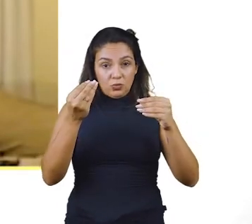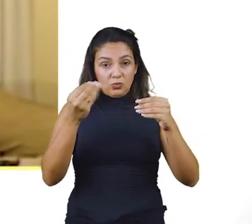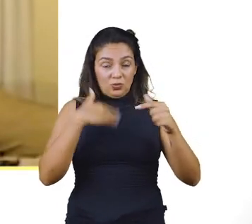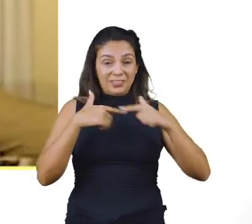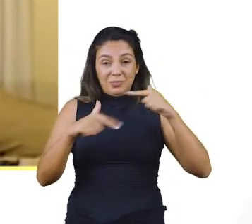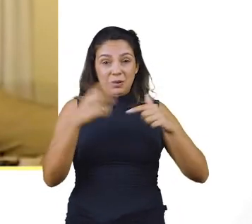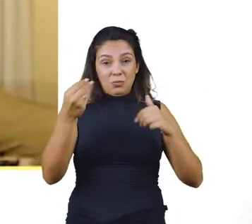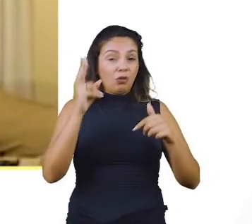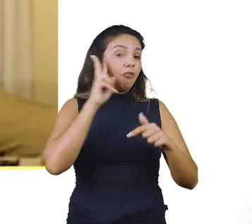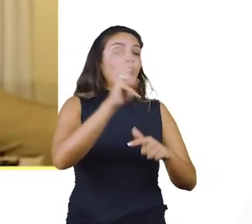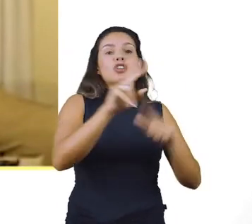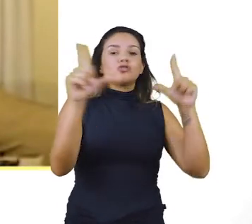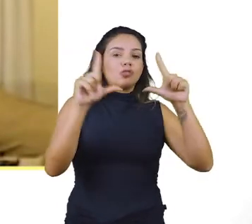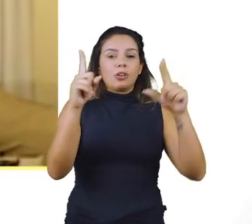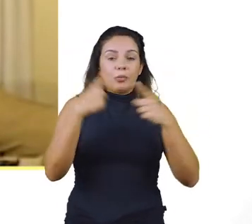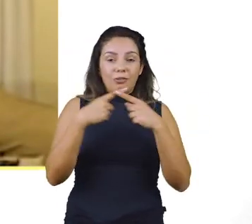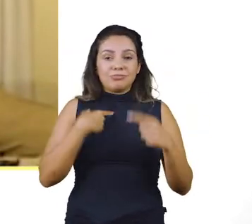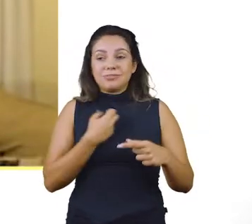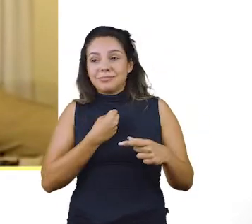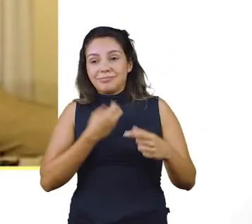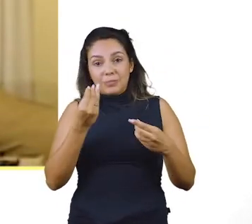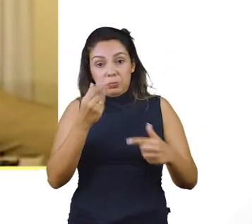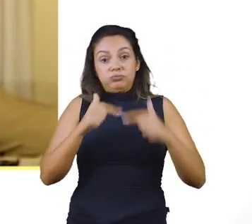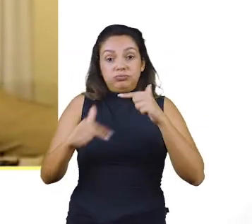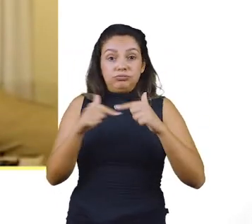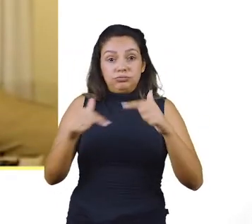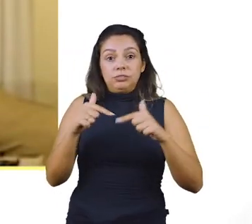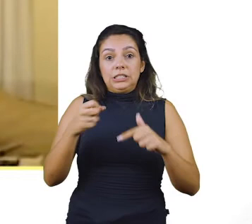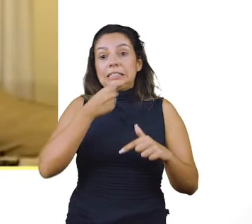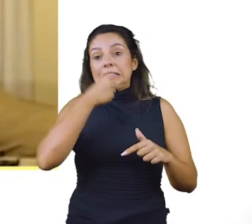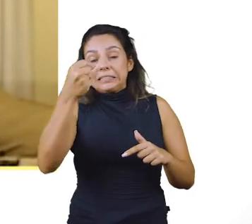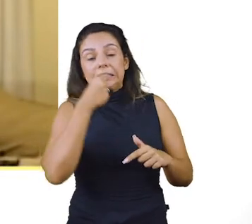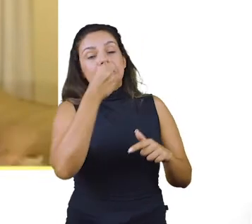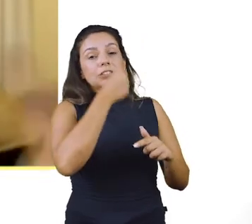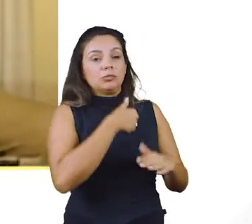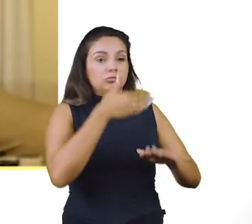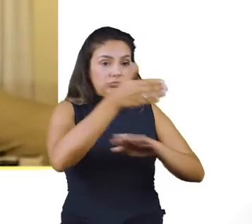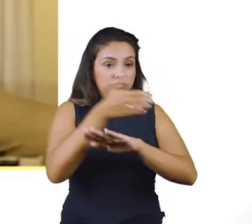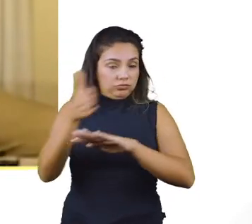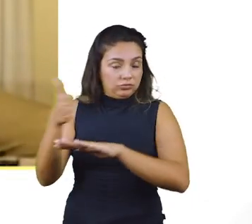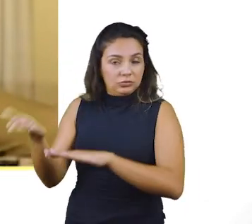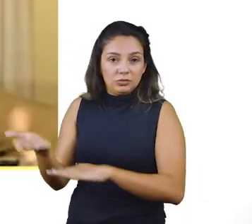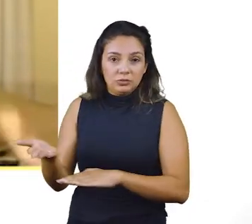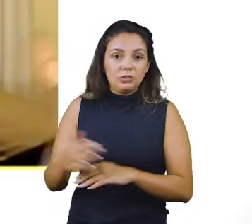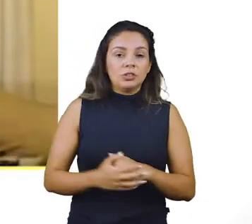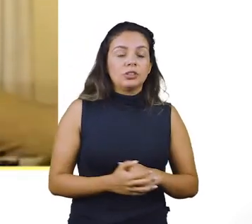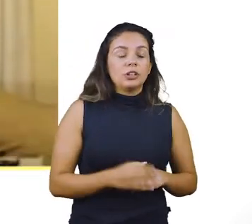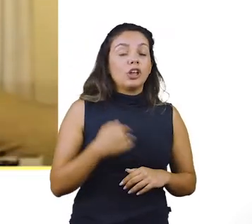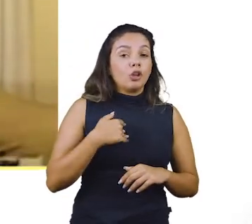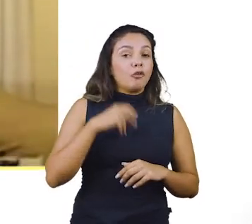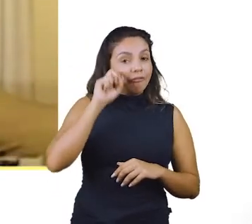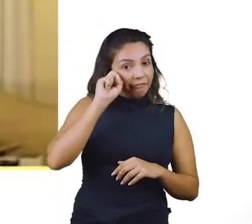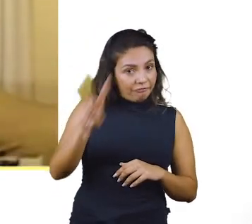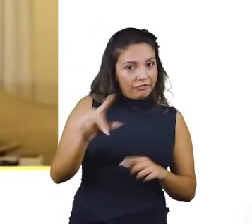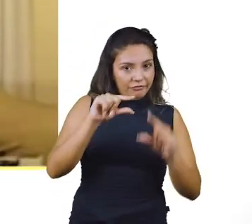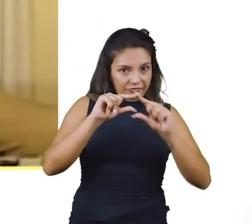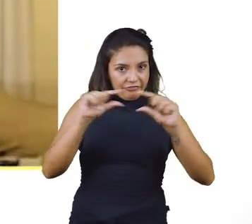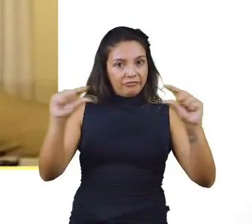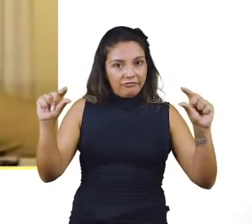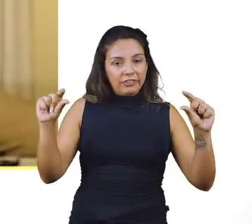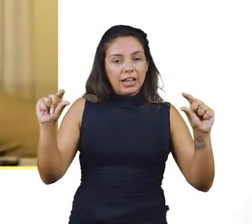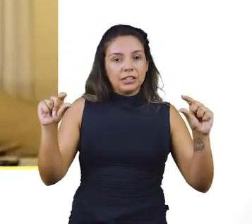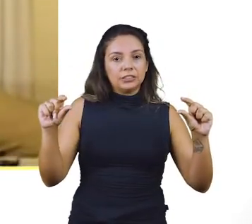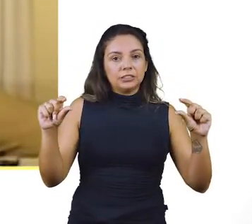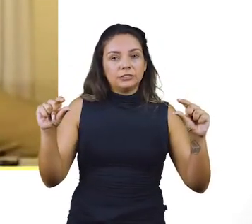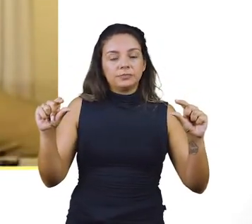horas da manhã e acabei de chegar, estava cobrindo um incêndio na Serra da Canastra, então não estou mentalizando tanto, mas ouvi essa frase por